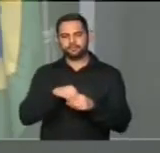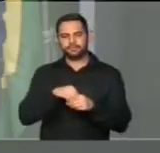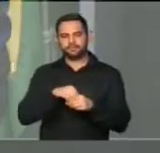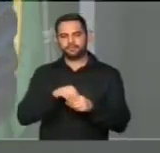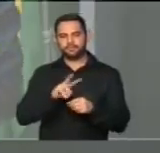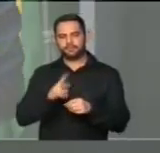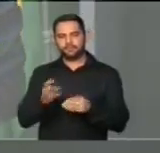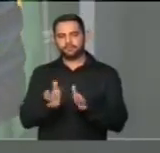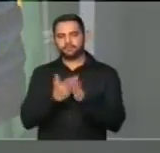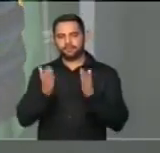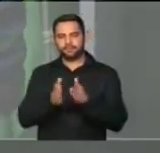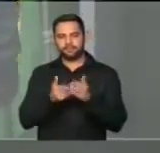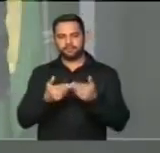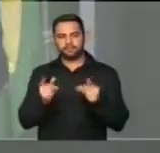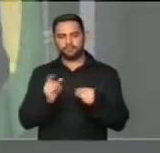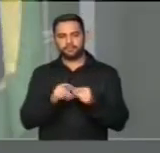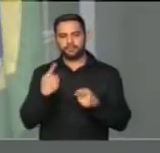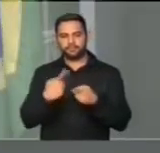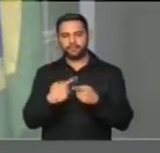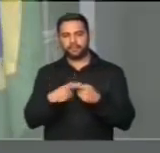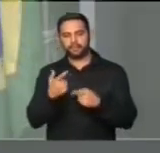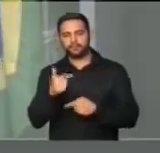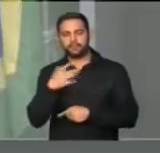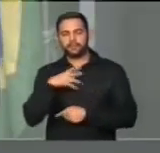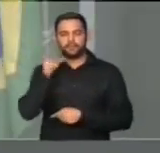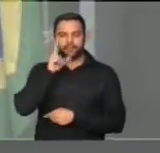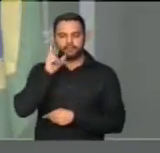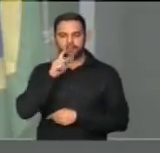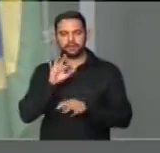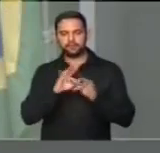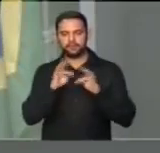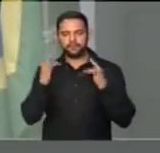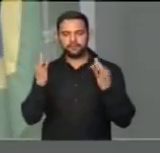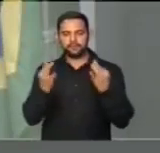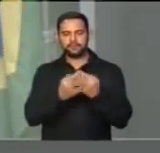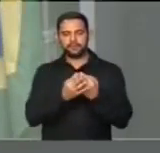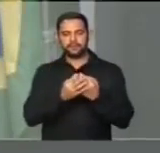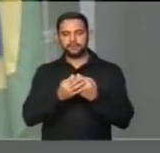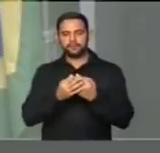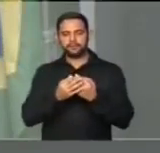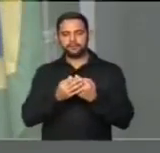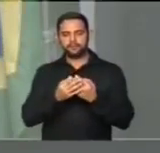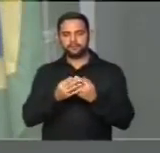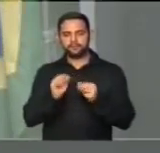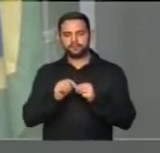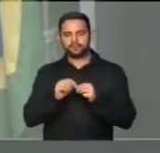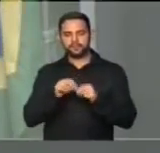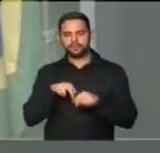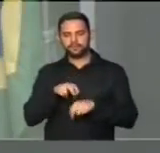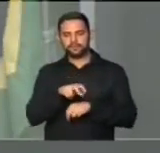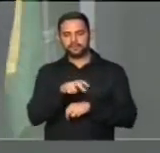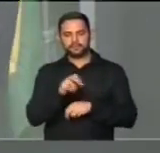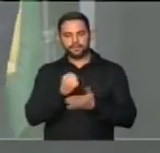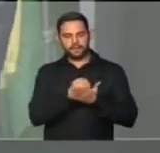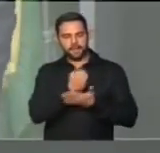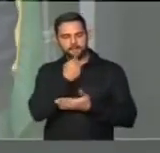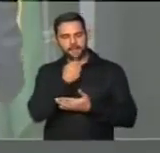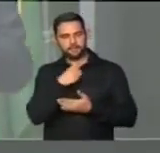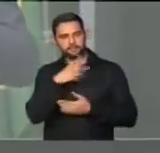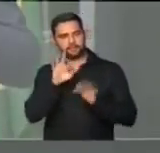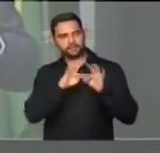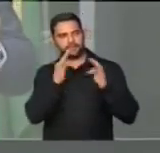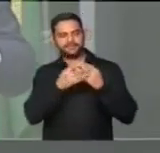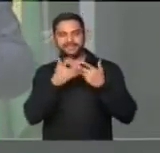a família pobre. Ou porque também não lembrar das imagens de uma família passando na frente de uma farmácia e vendo uma família